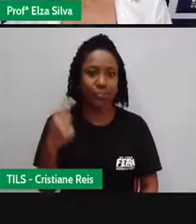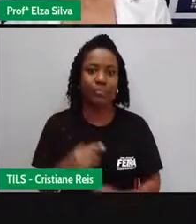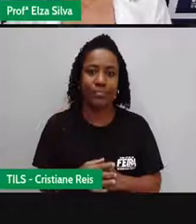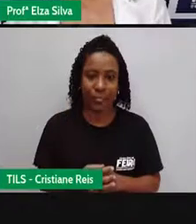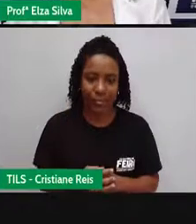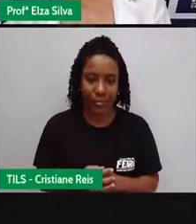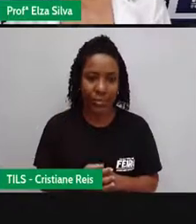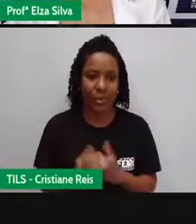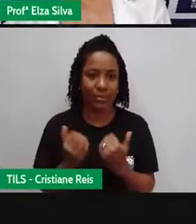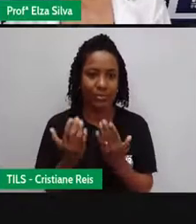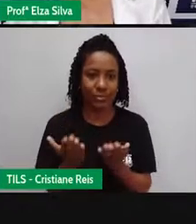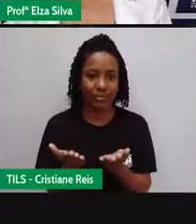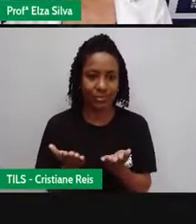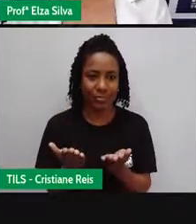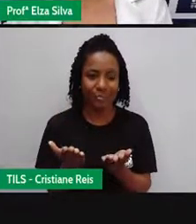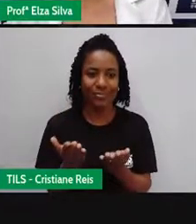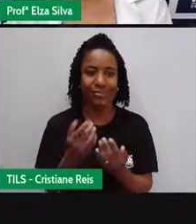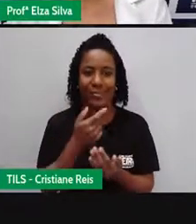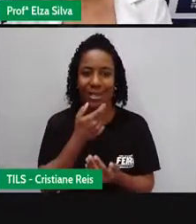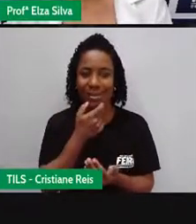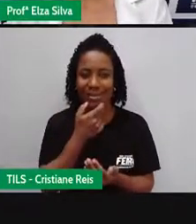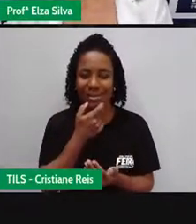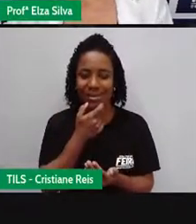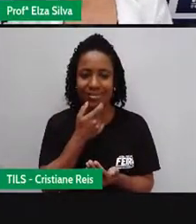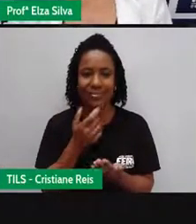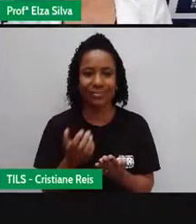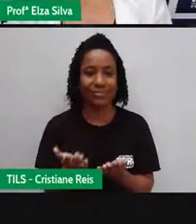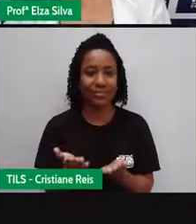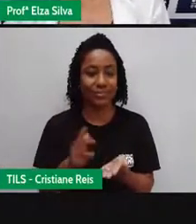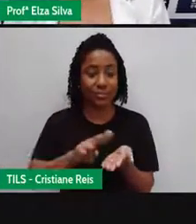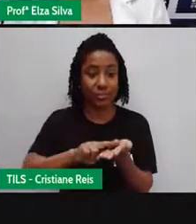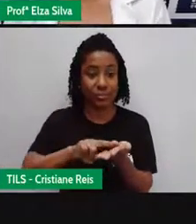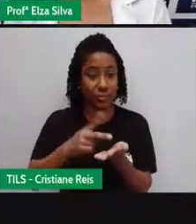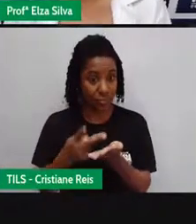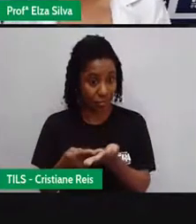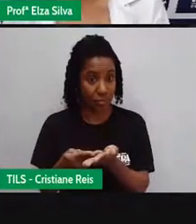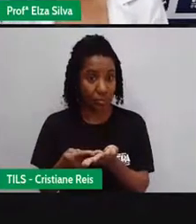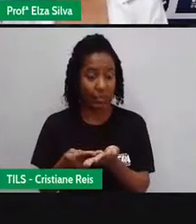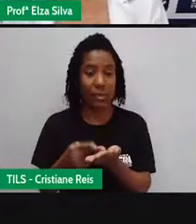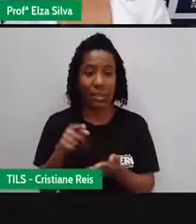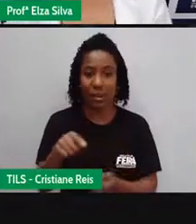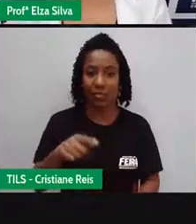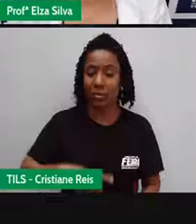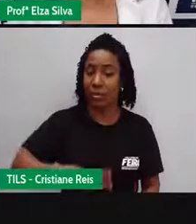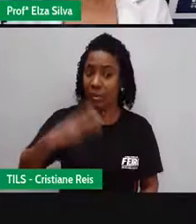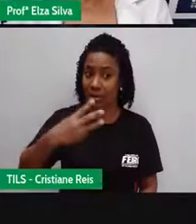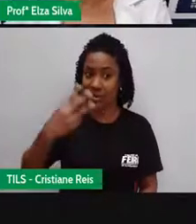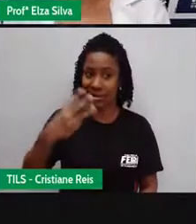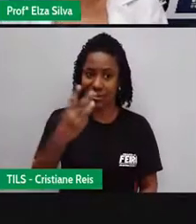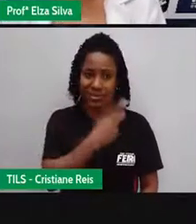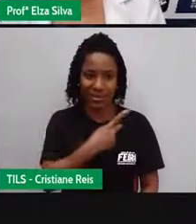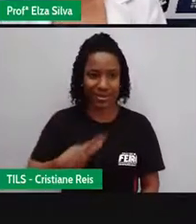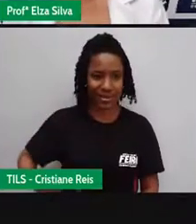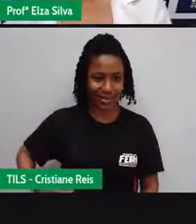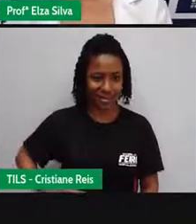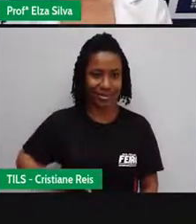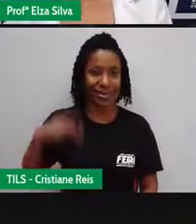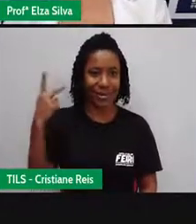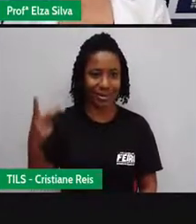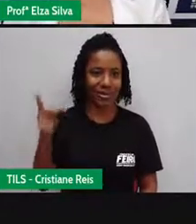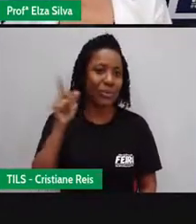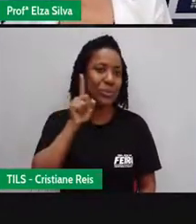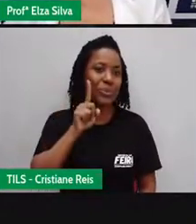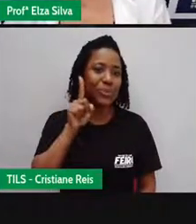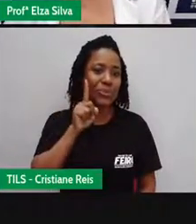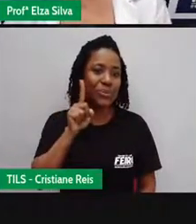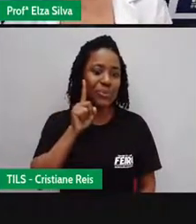1826. He was the president of the United States of America. Ele foi o terceiro presidente dos Estados Unidos da América.